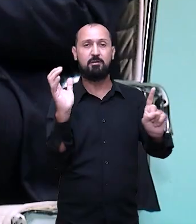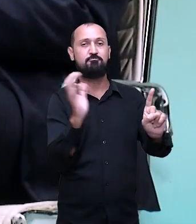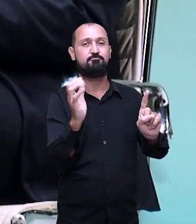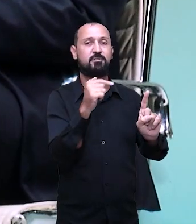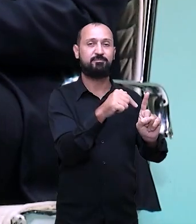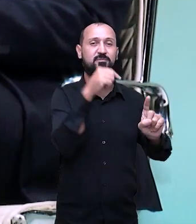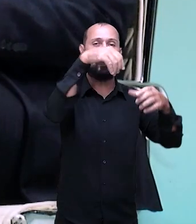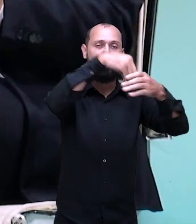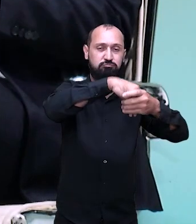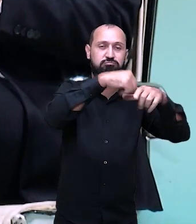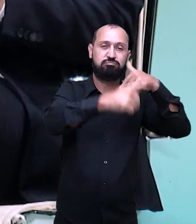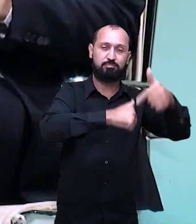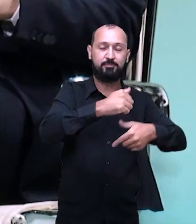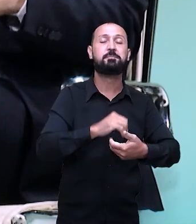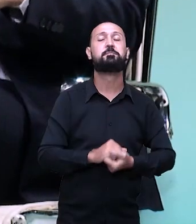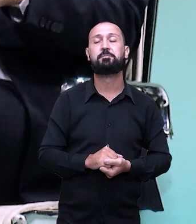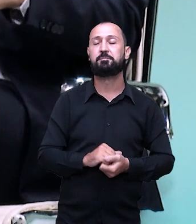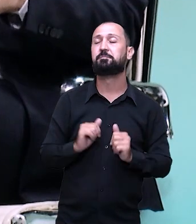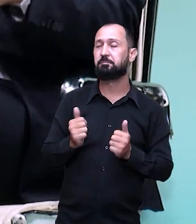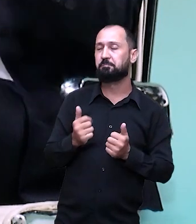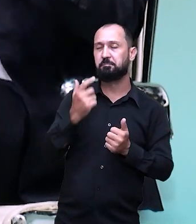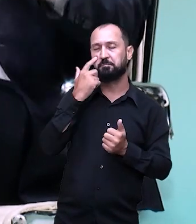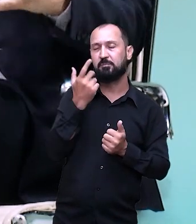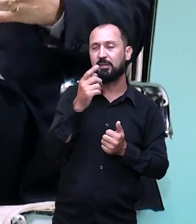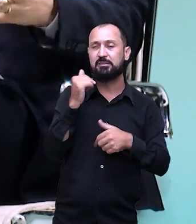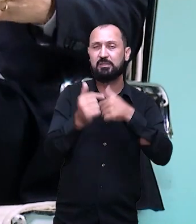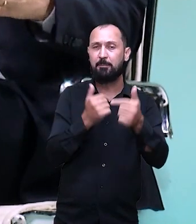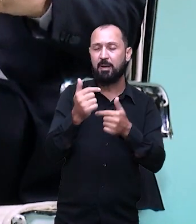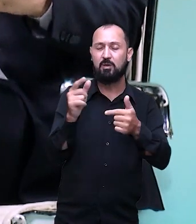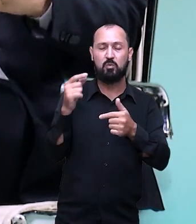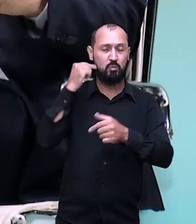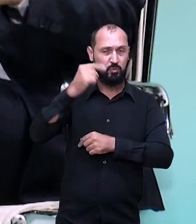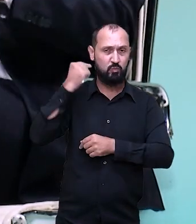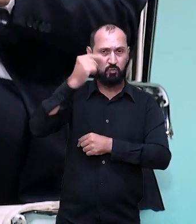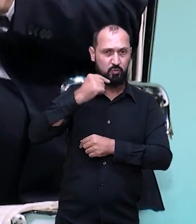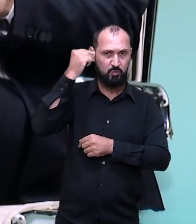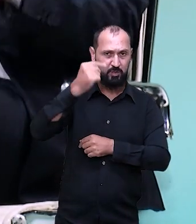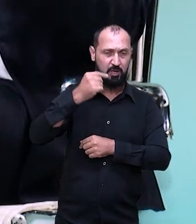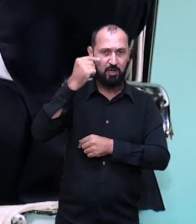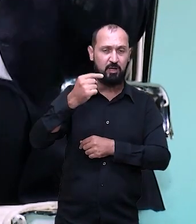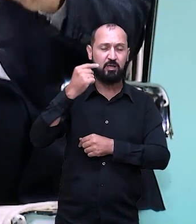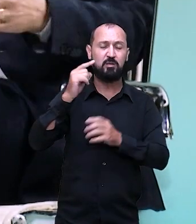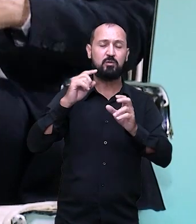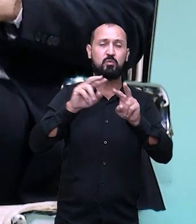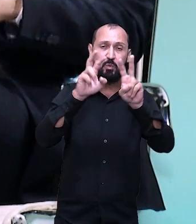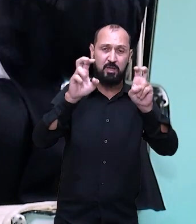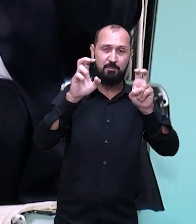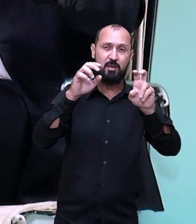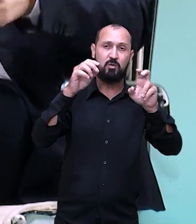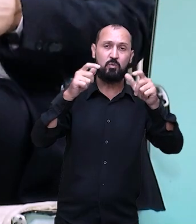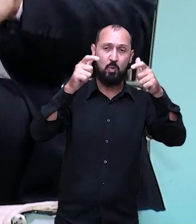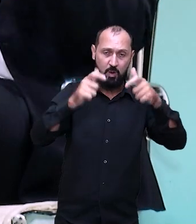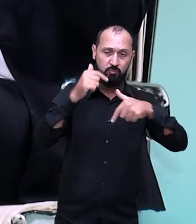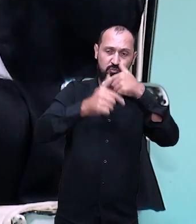Trabalho. Exatamente. Porque o que acontece? A proteção à saúde e à segurança do trabalho, ela está lá prevista na Constituição Federal,